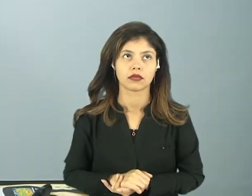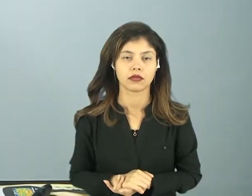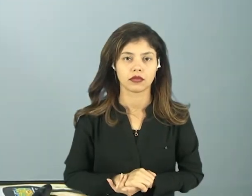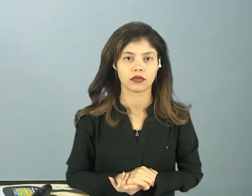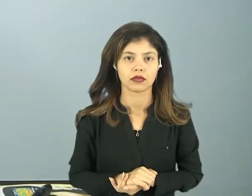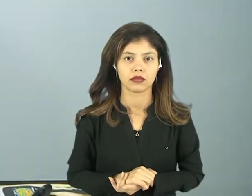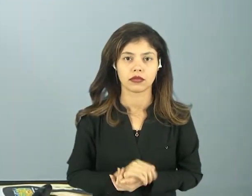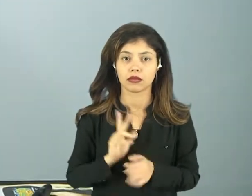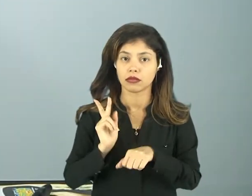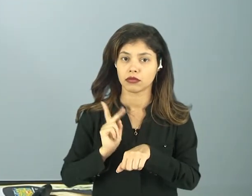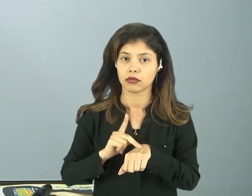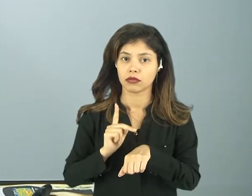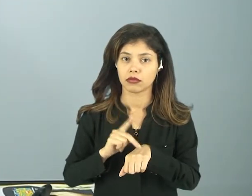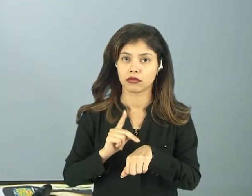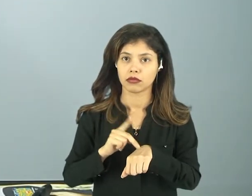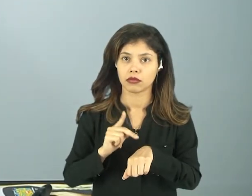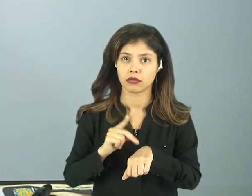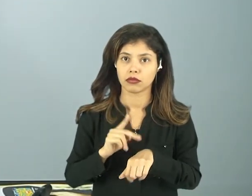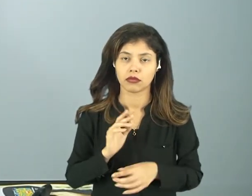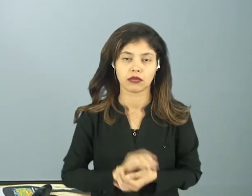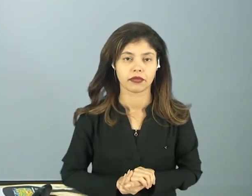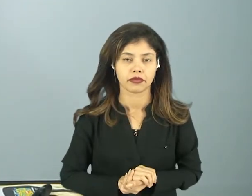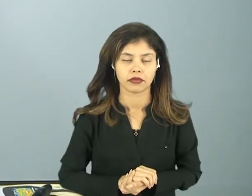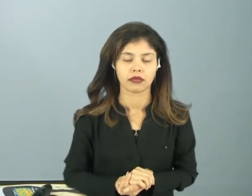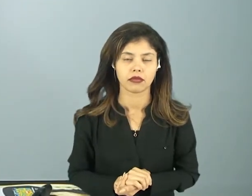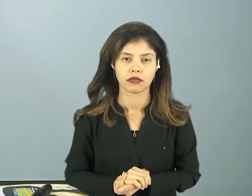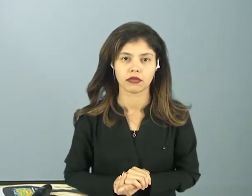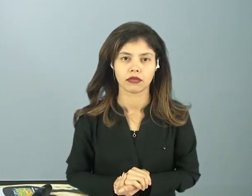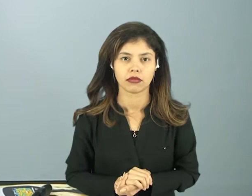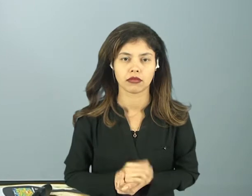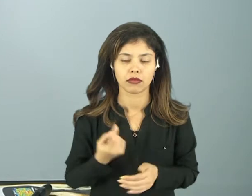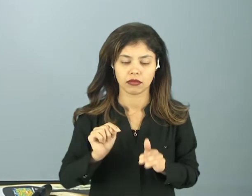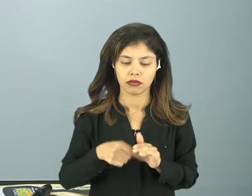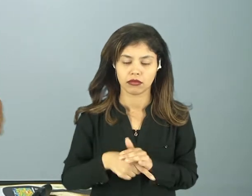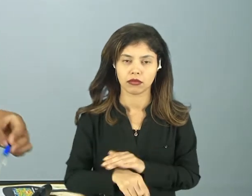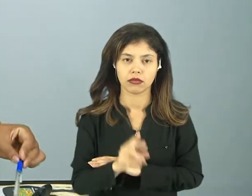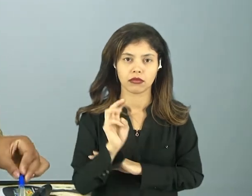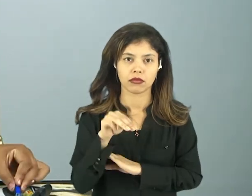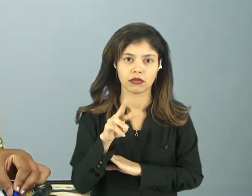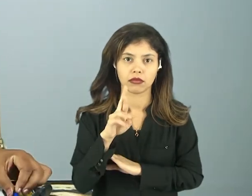de vidro com o mercúriozinho dentro, tá bom?